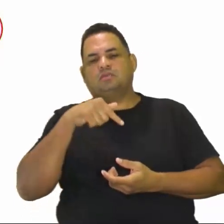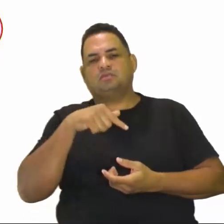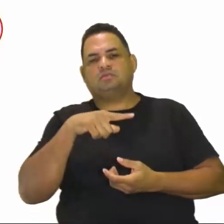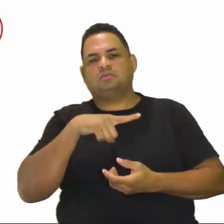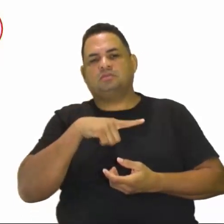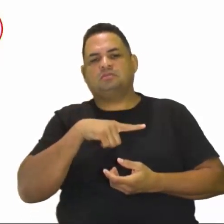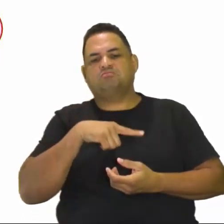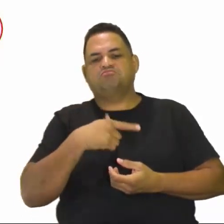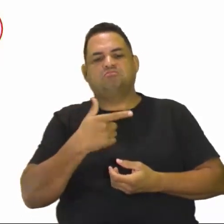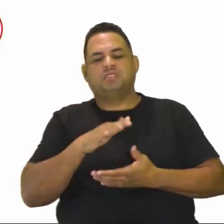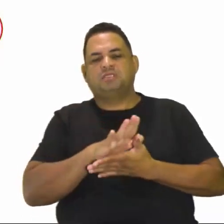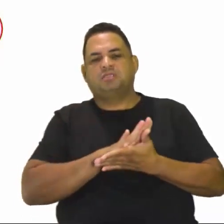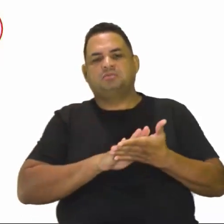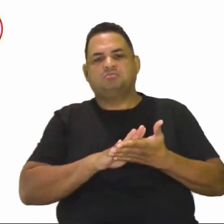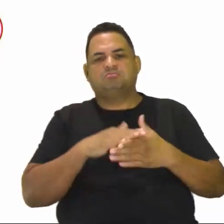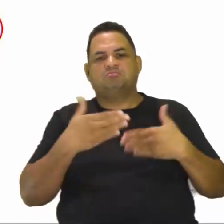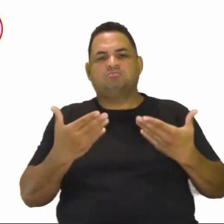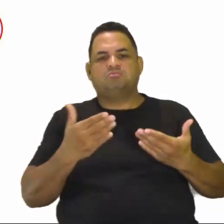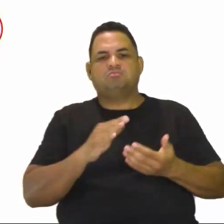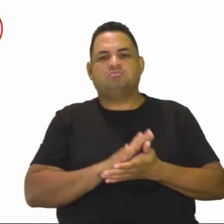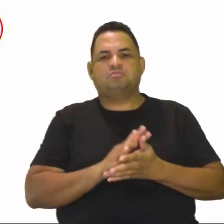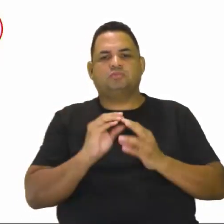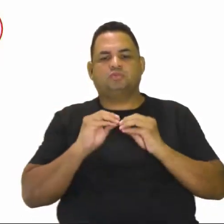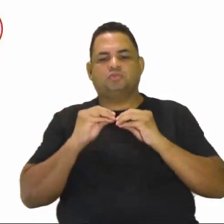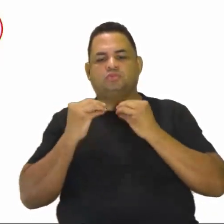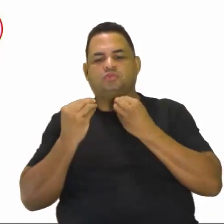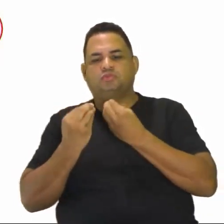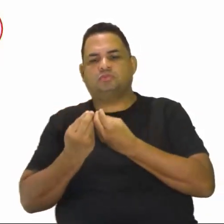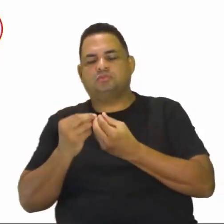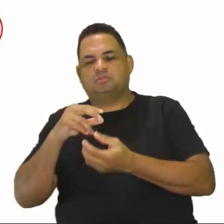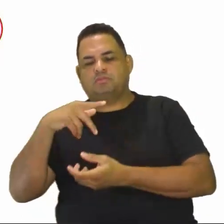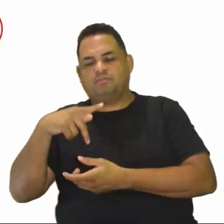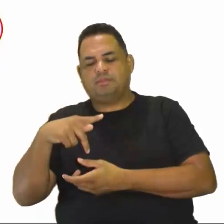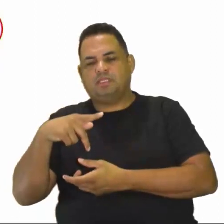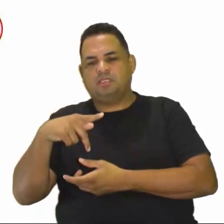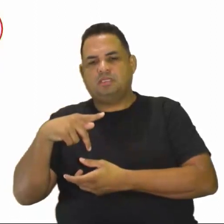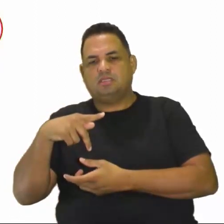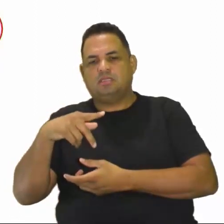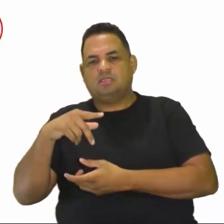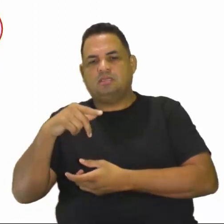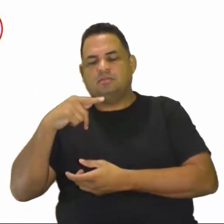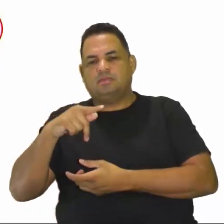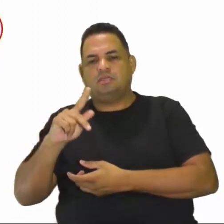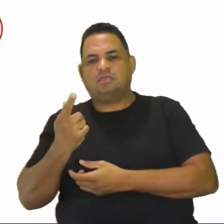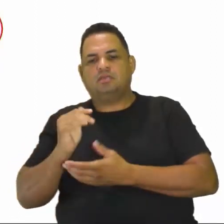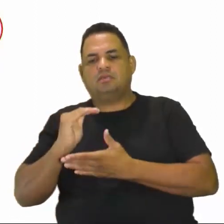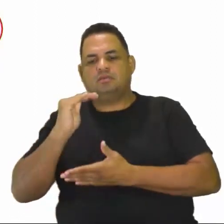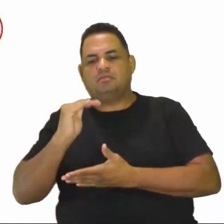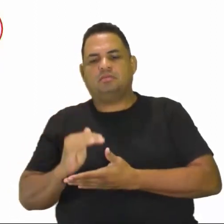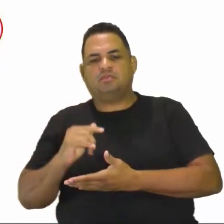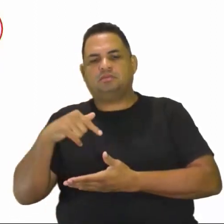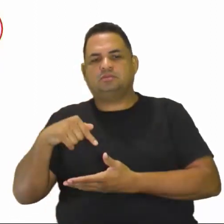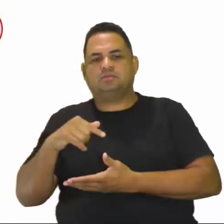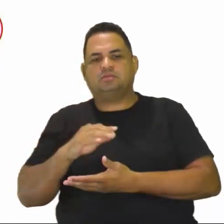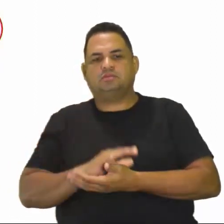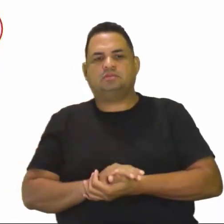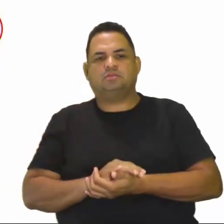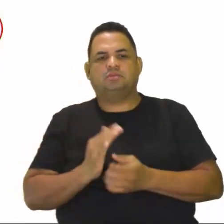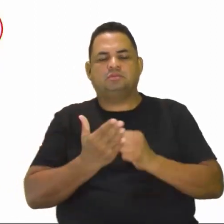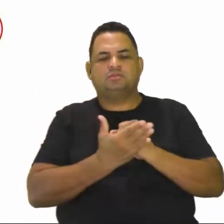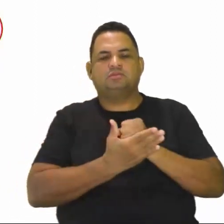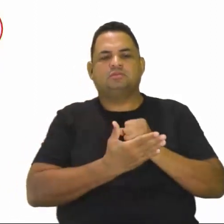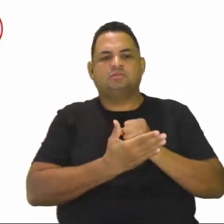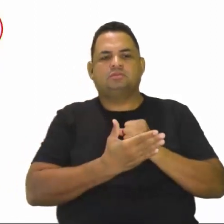são ditas como neutras, enquanto as substâncias que apresentam pH abaixo de 7, elas são ditas